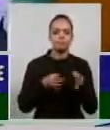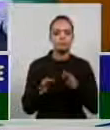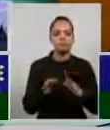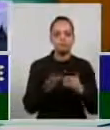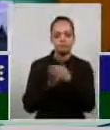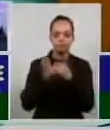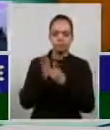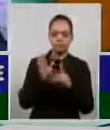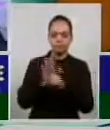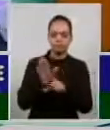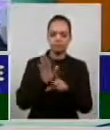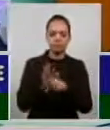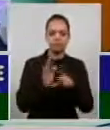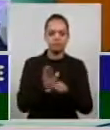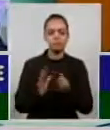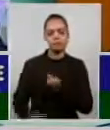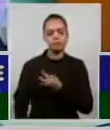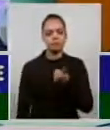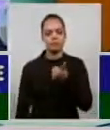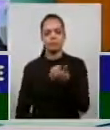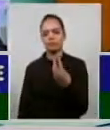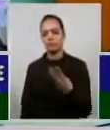projeto de decreto legislativo número